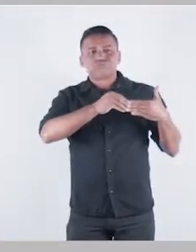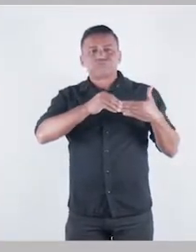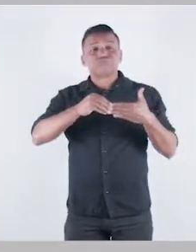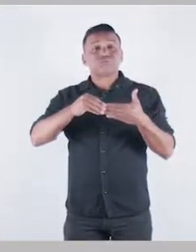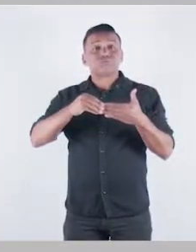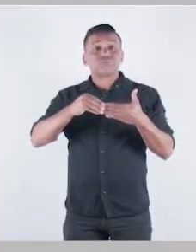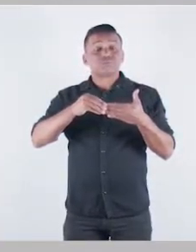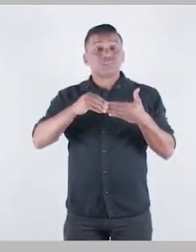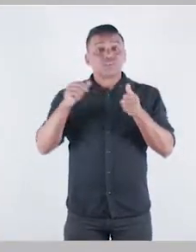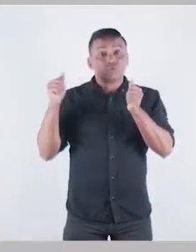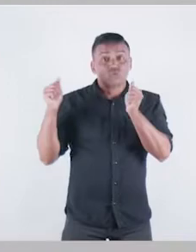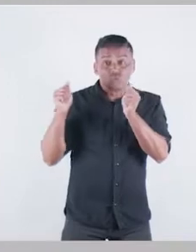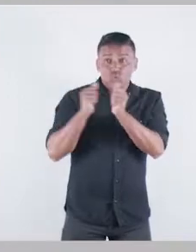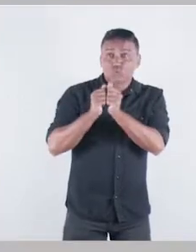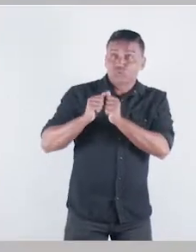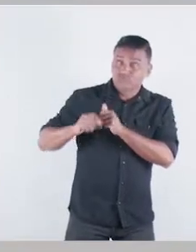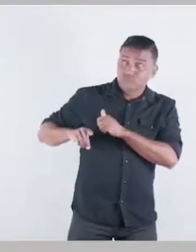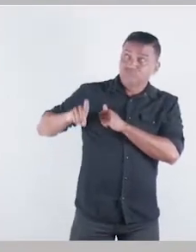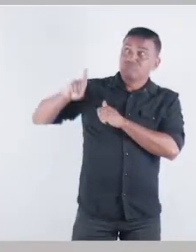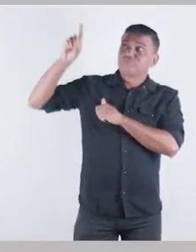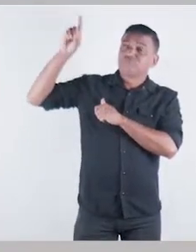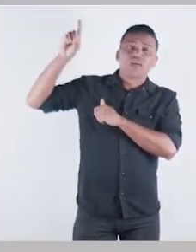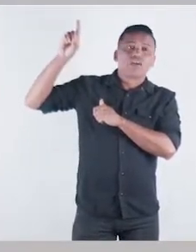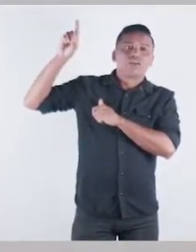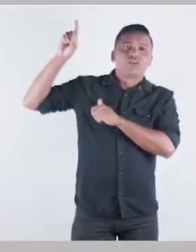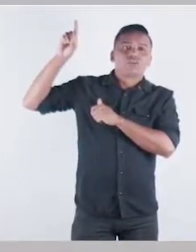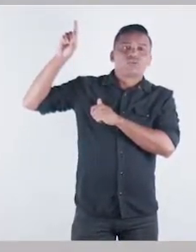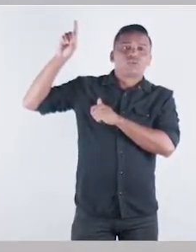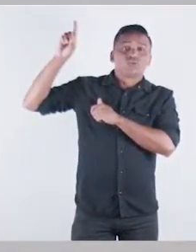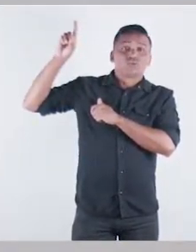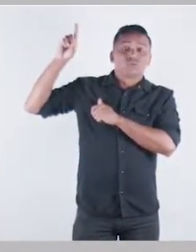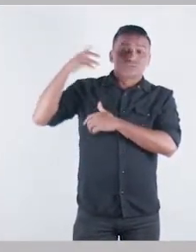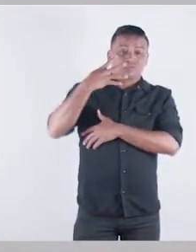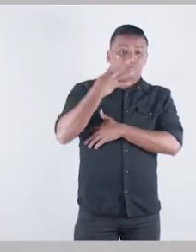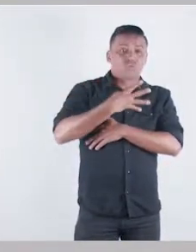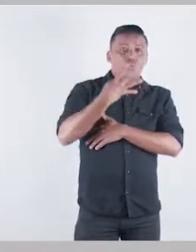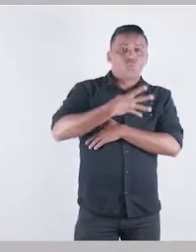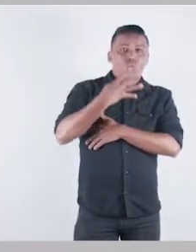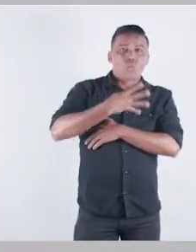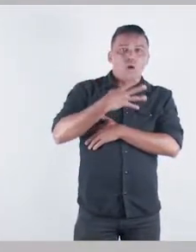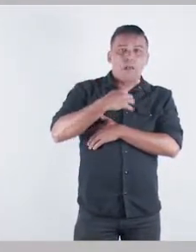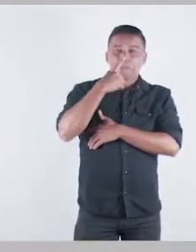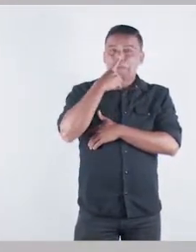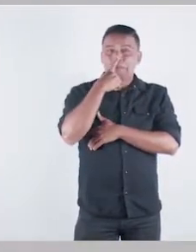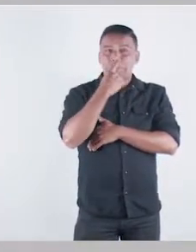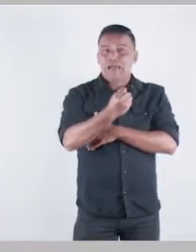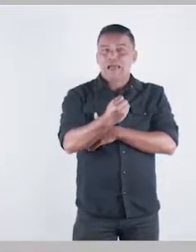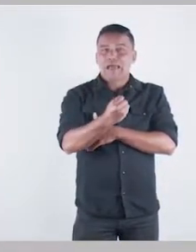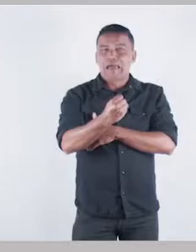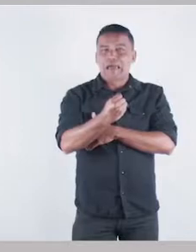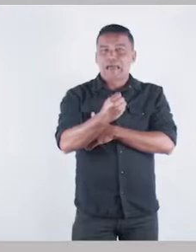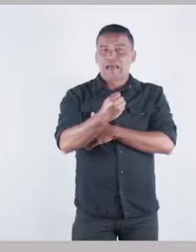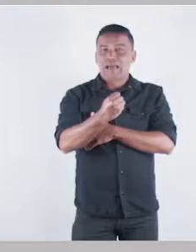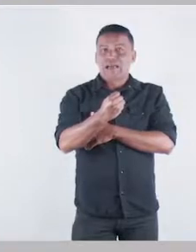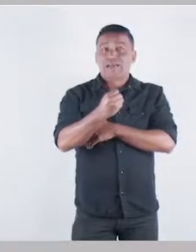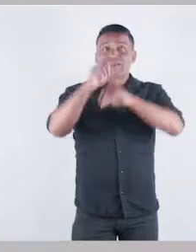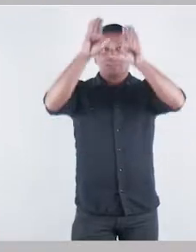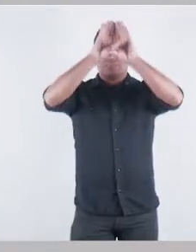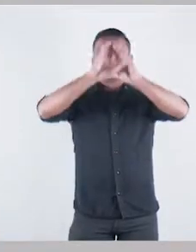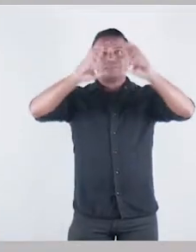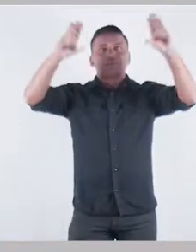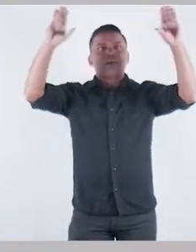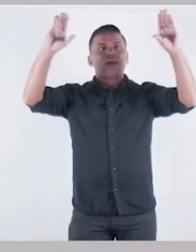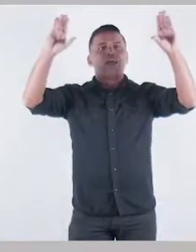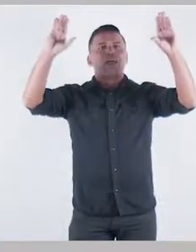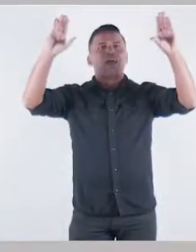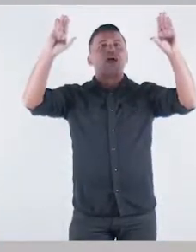de Deus conduzia as 4 carniças. O céu pontilhado de